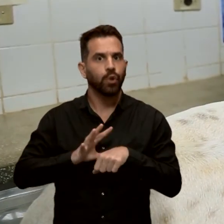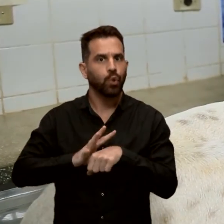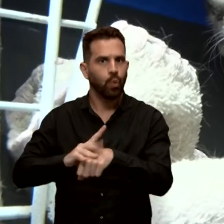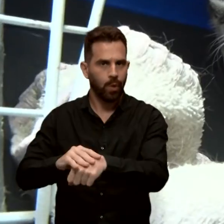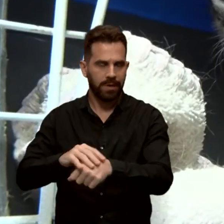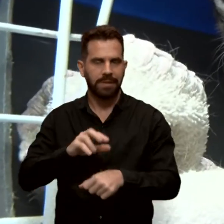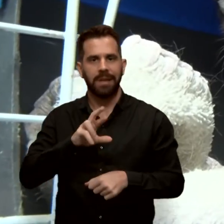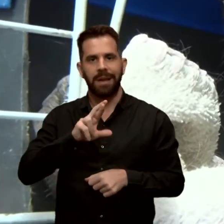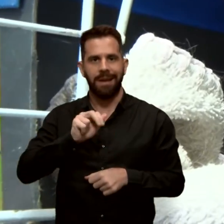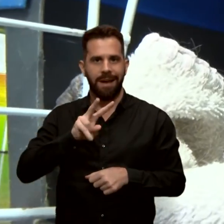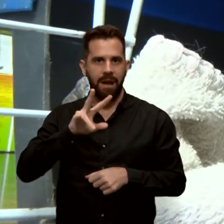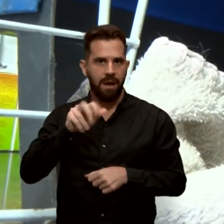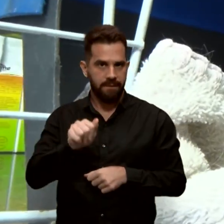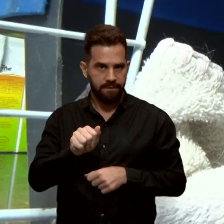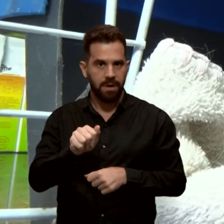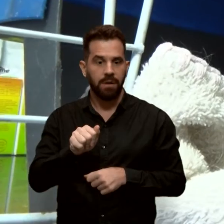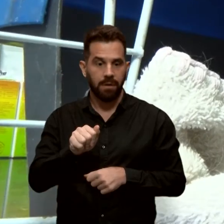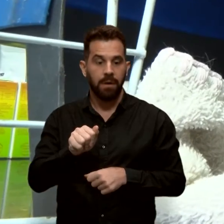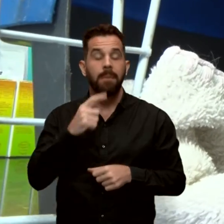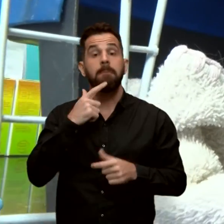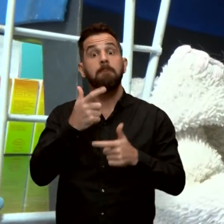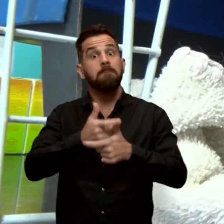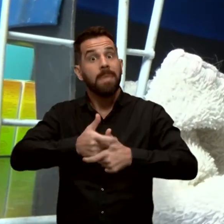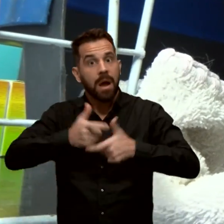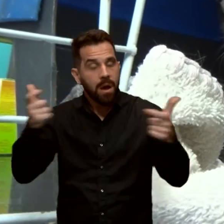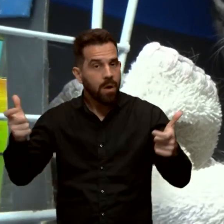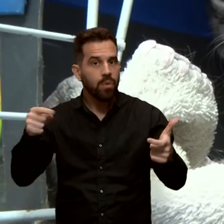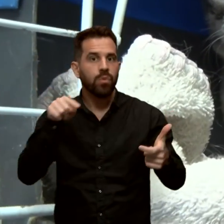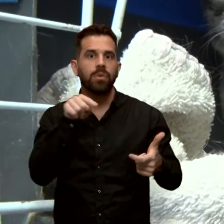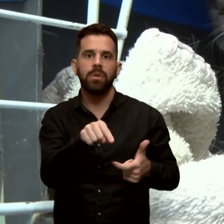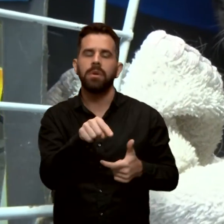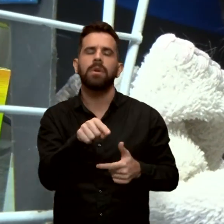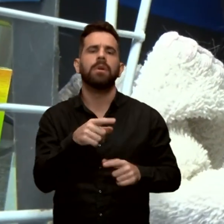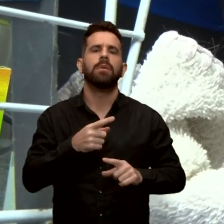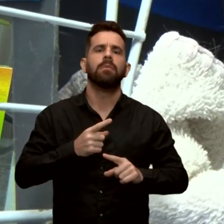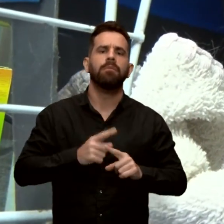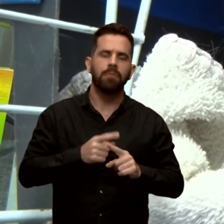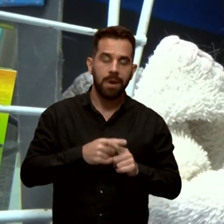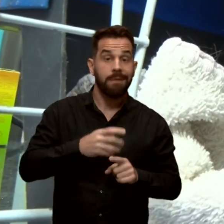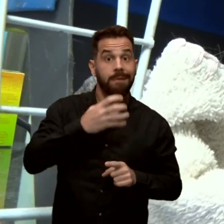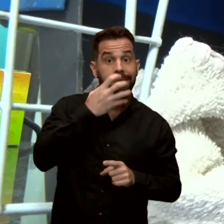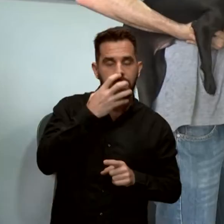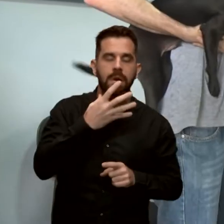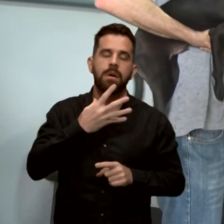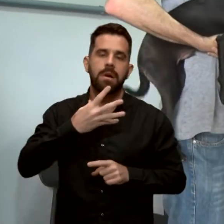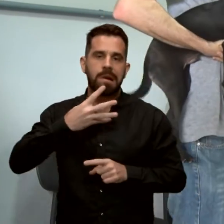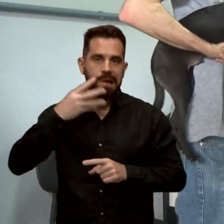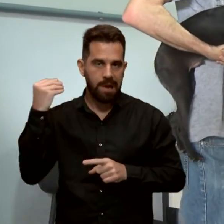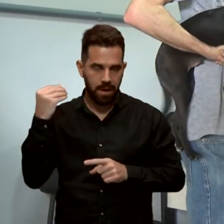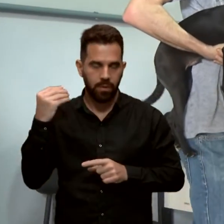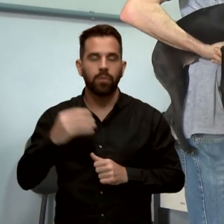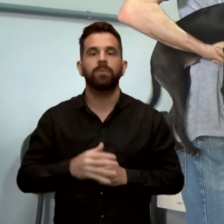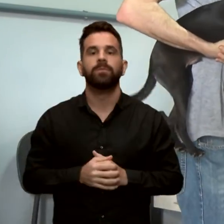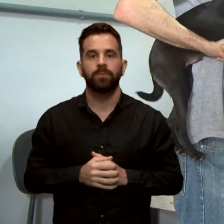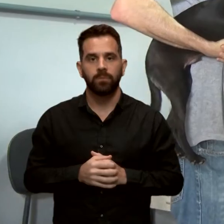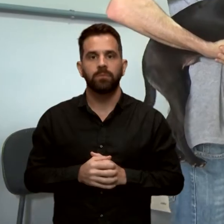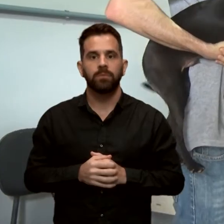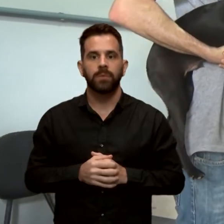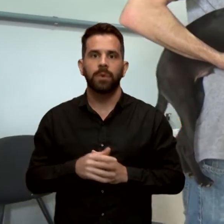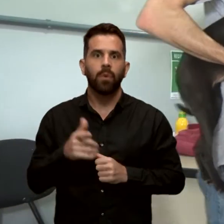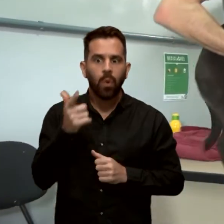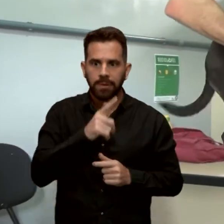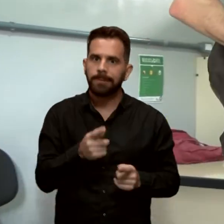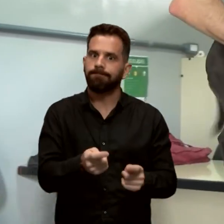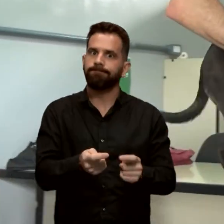raiva. A maioria dessas notificações é causada por cães e gatos. Para ajudar a conter